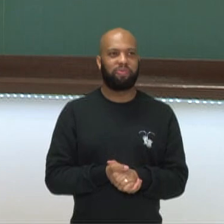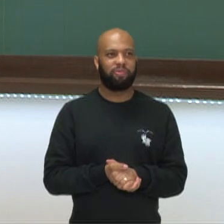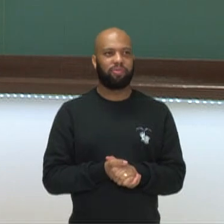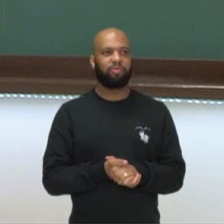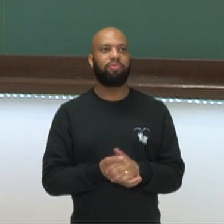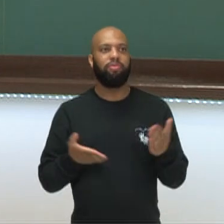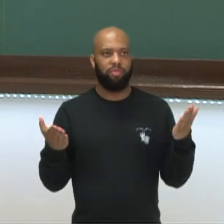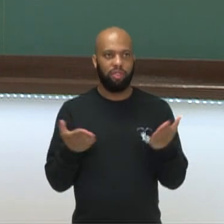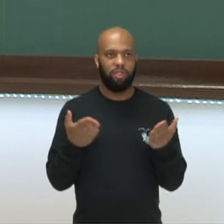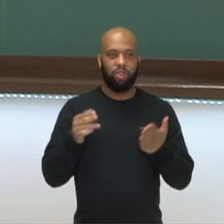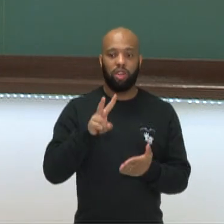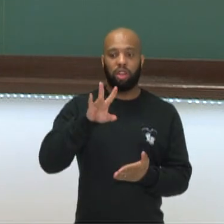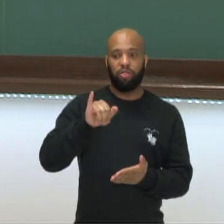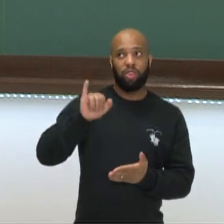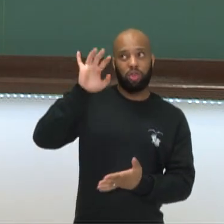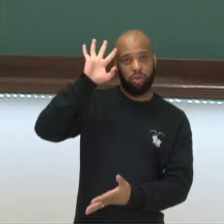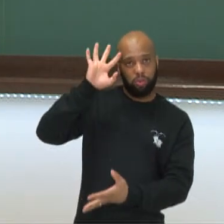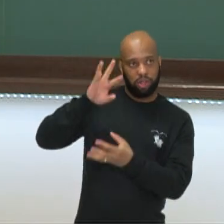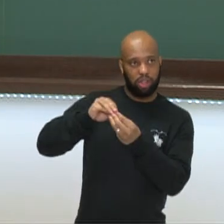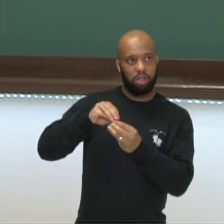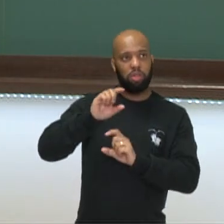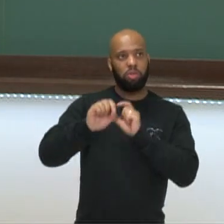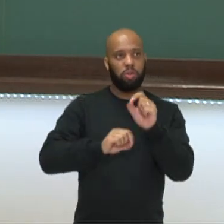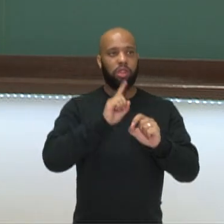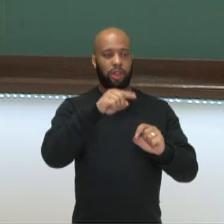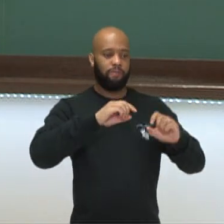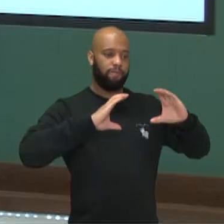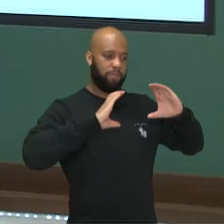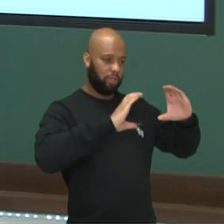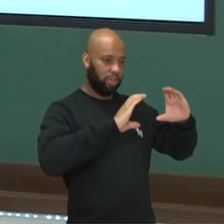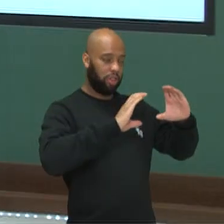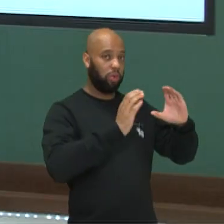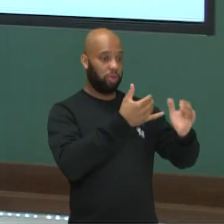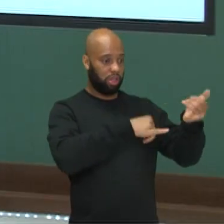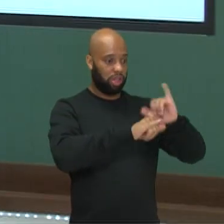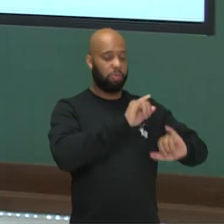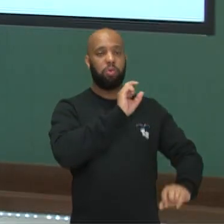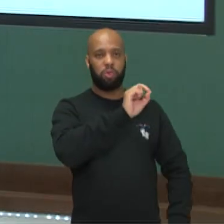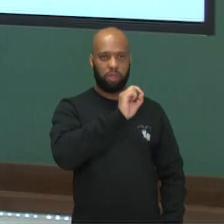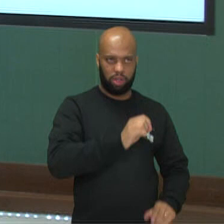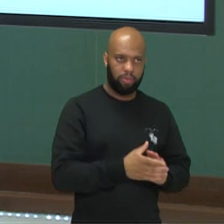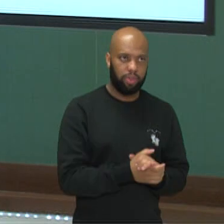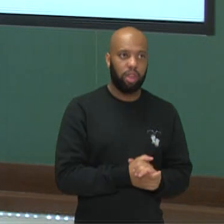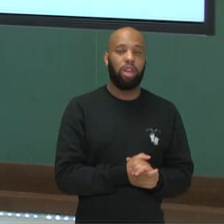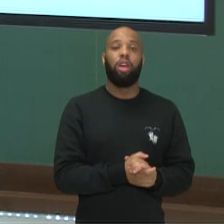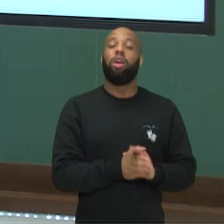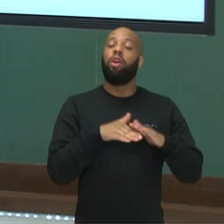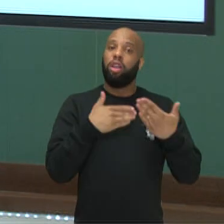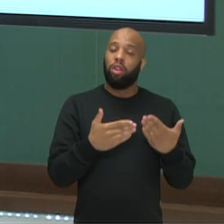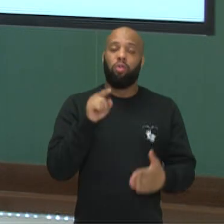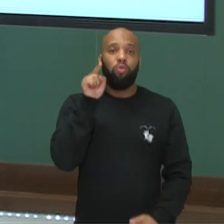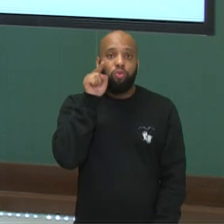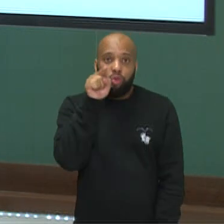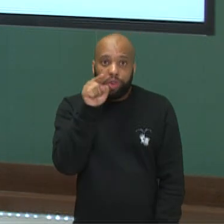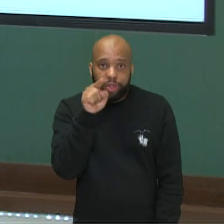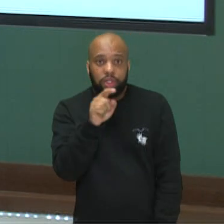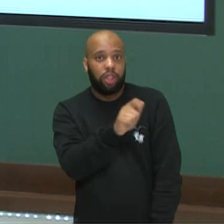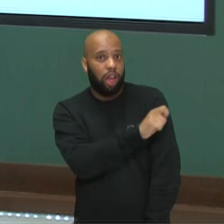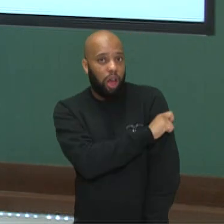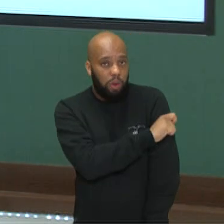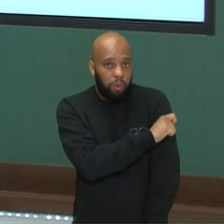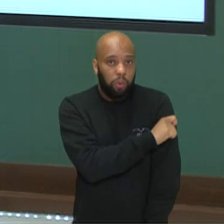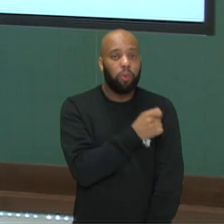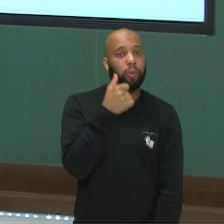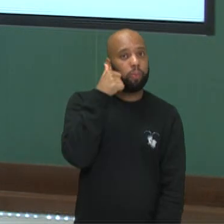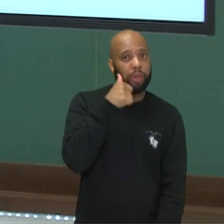vamos entender o que vem a ser funções químicas. Estimado aluno e aluna, nós sabemos que